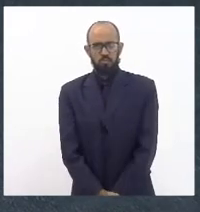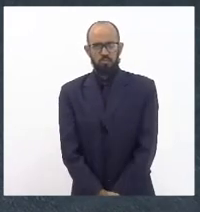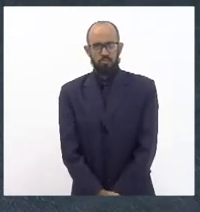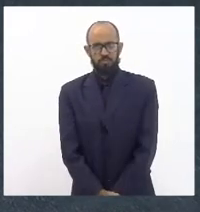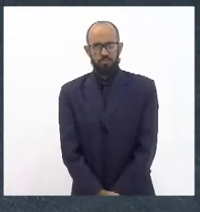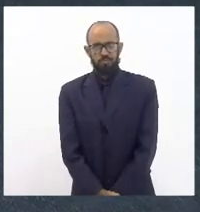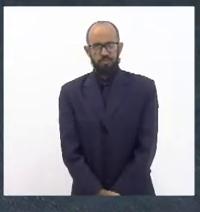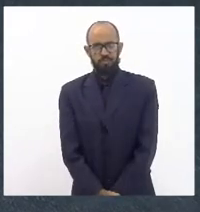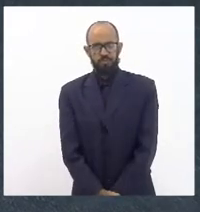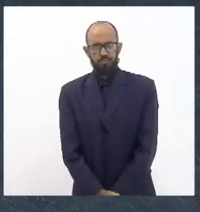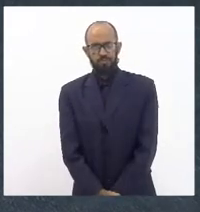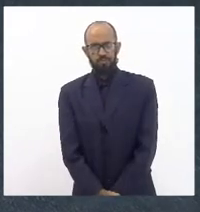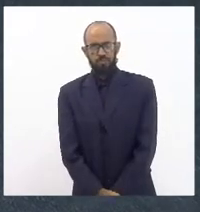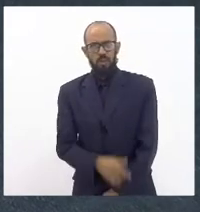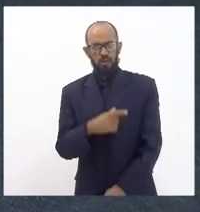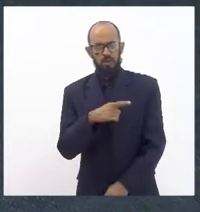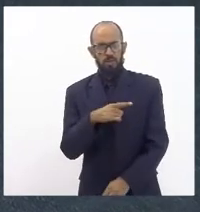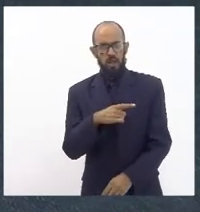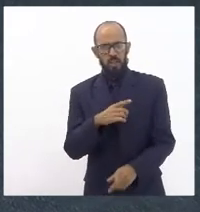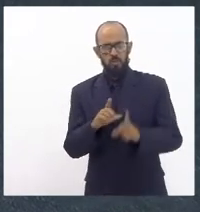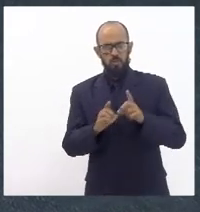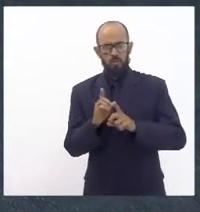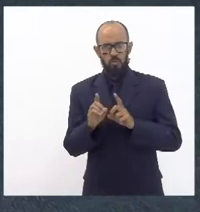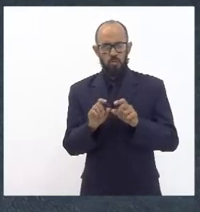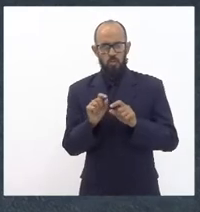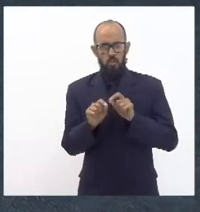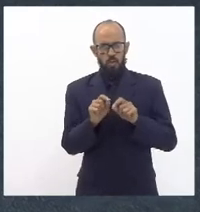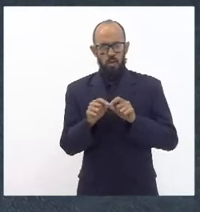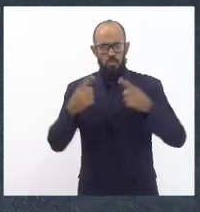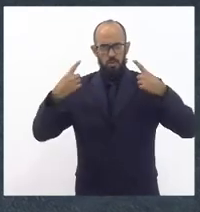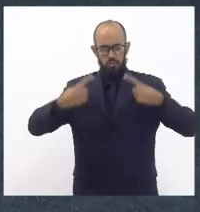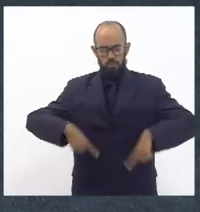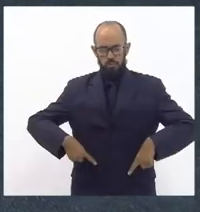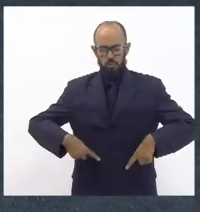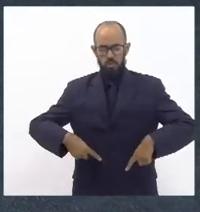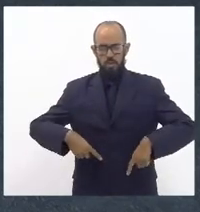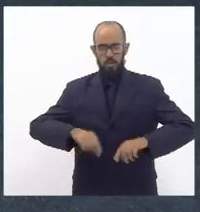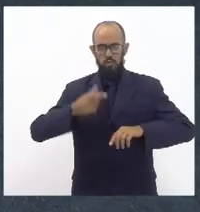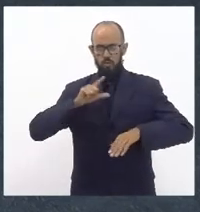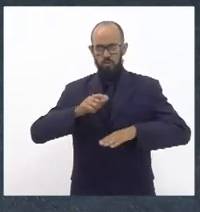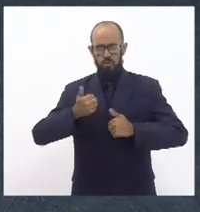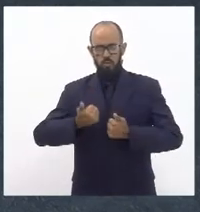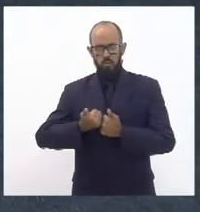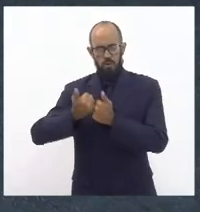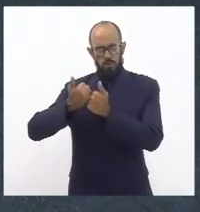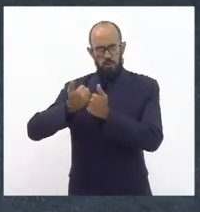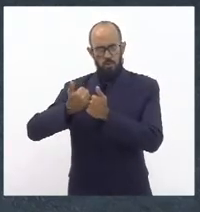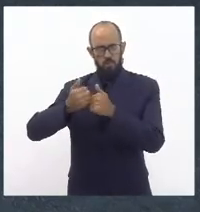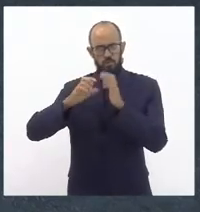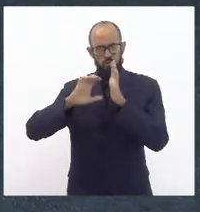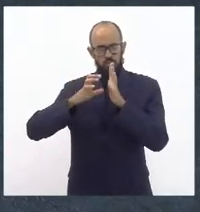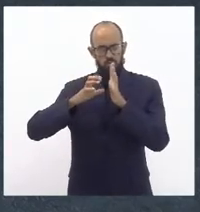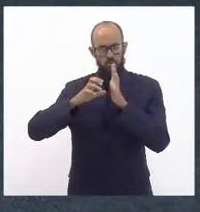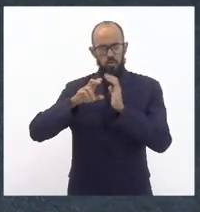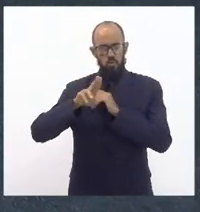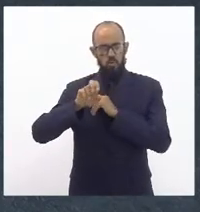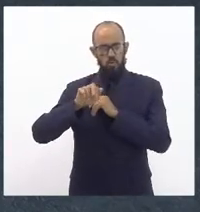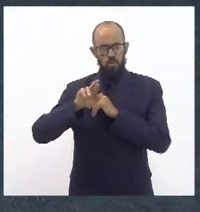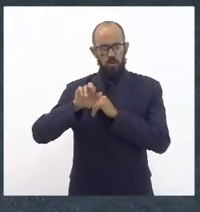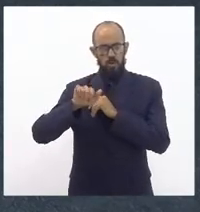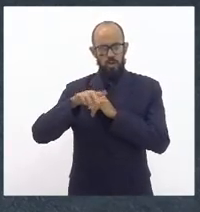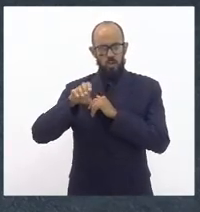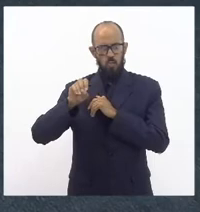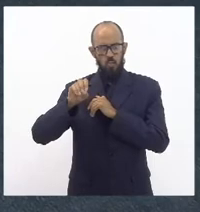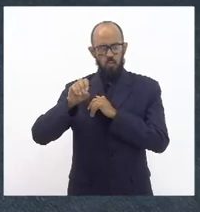numa disputa de obter o apoio de um partido União Brasil